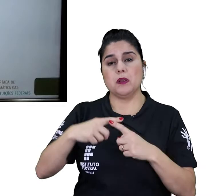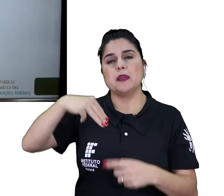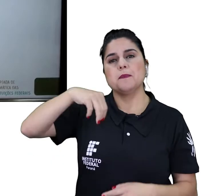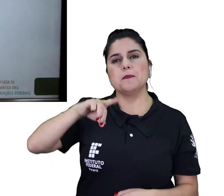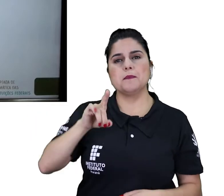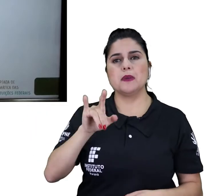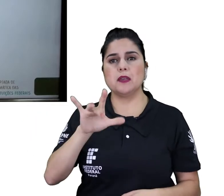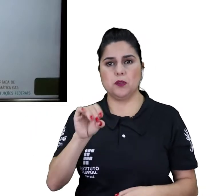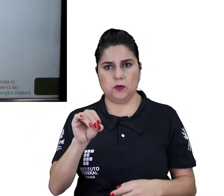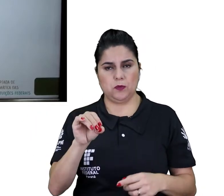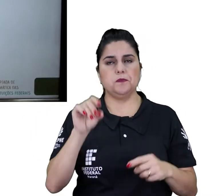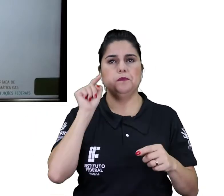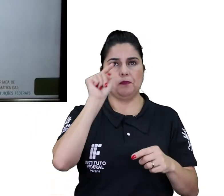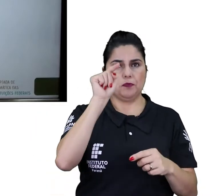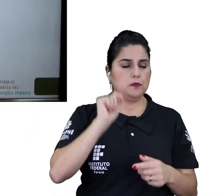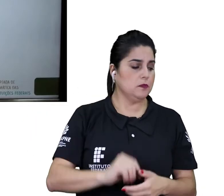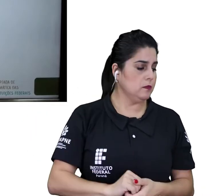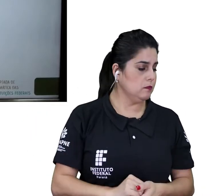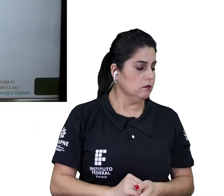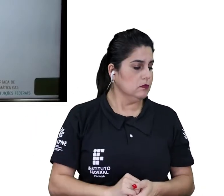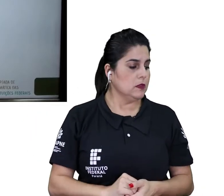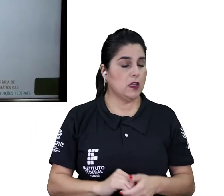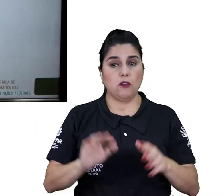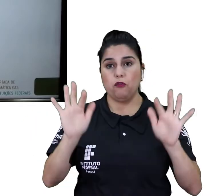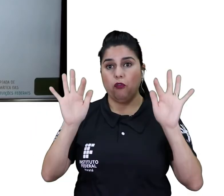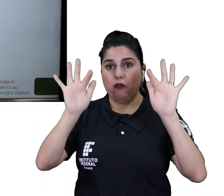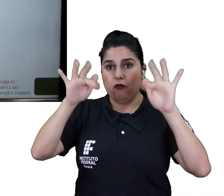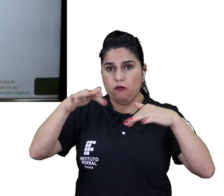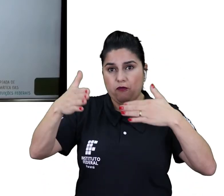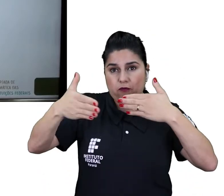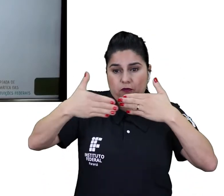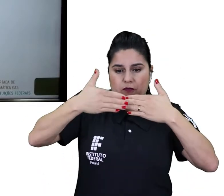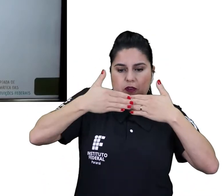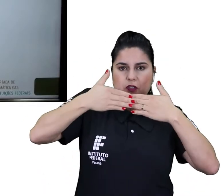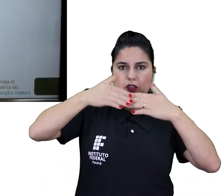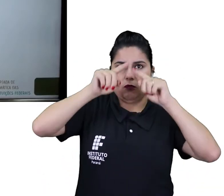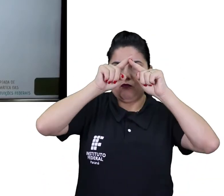ponto médio. Vou fechar aqui um triângulo